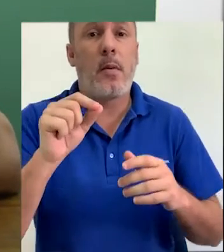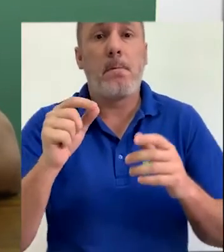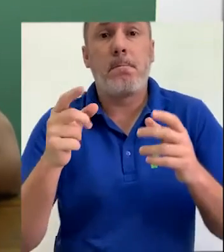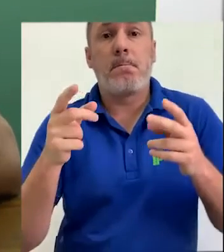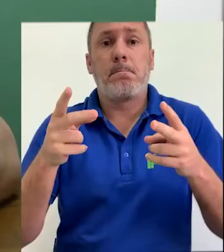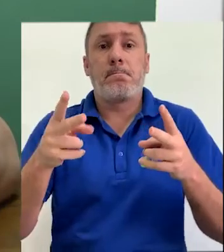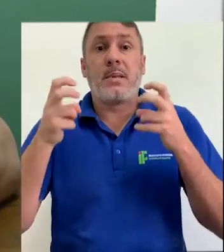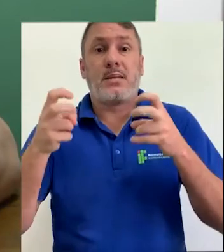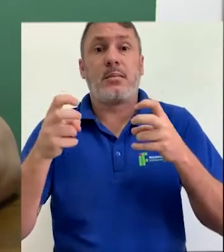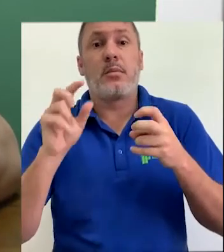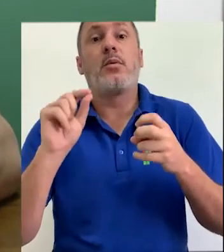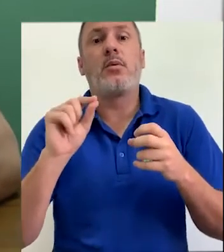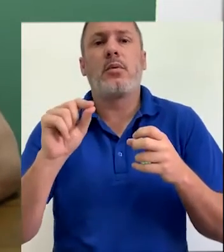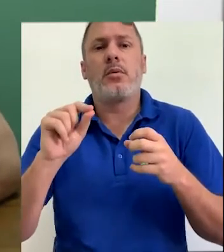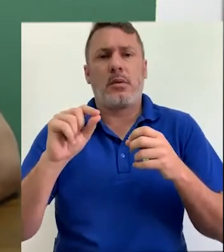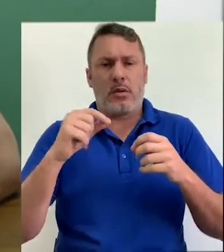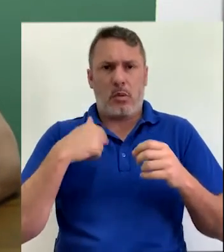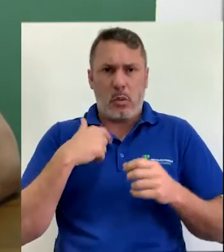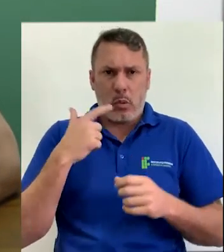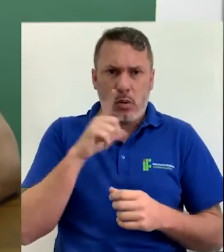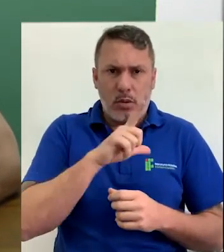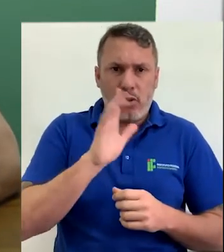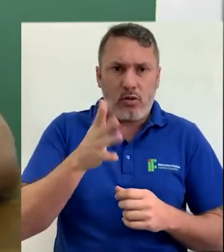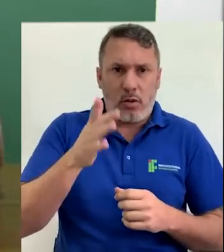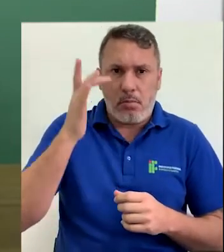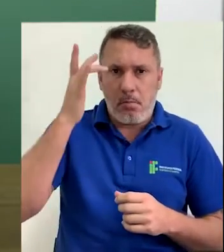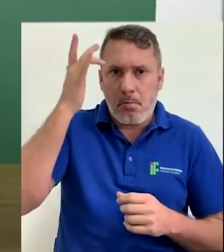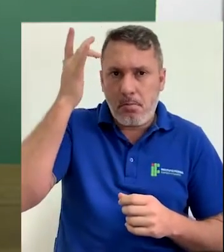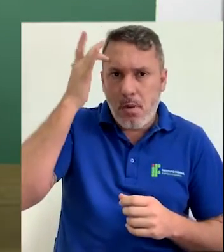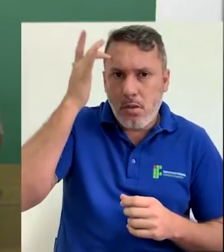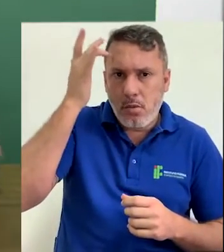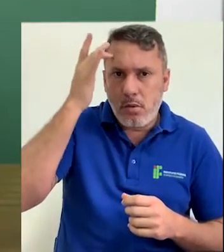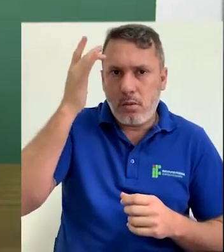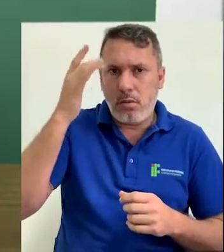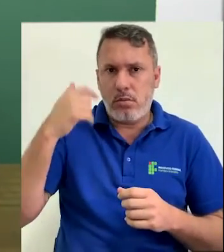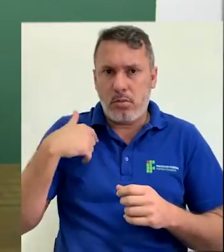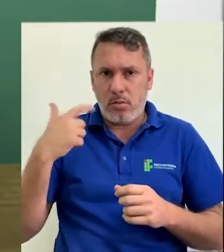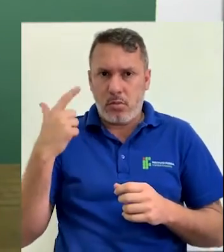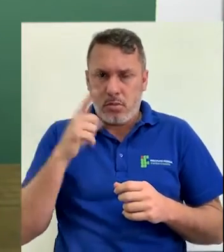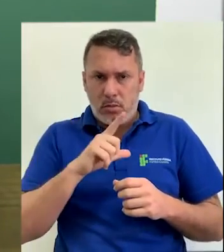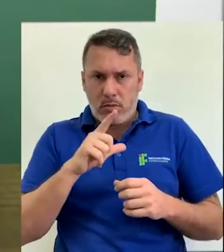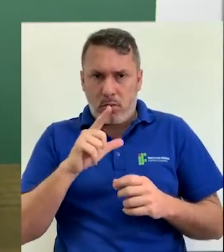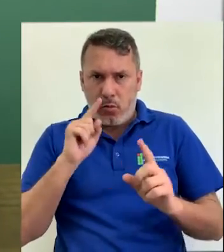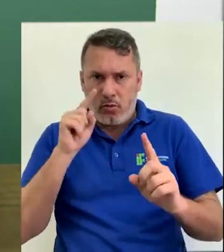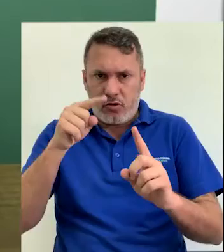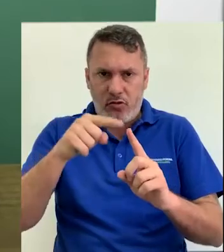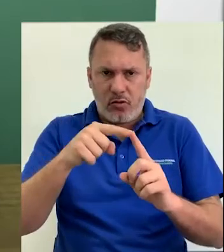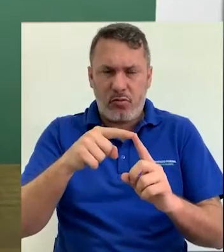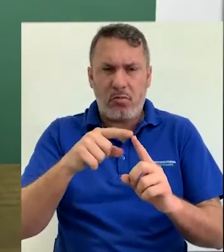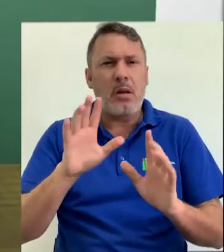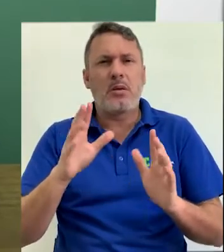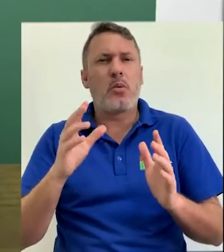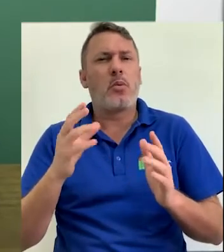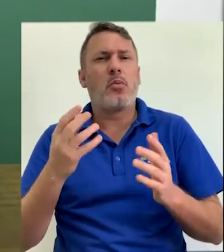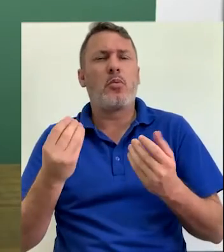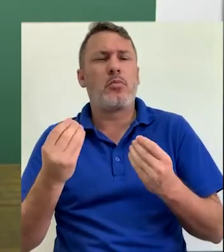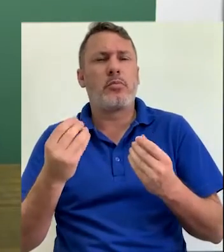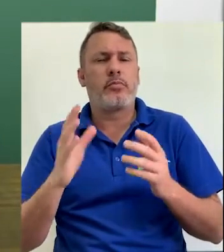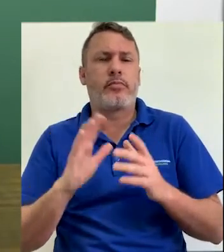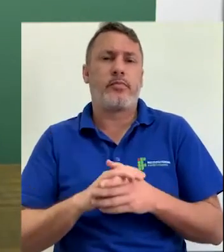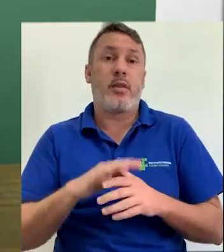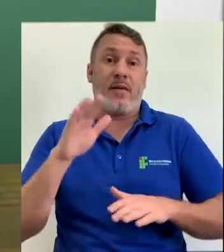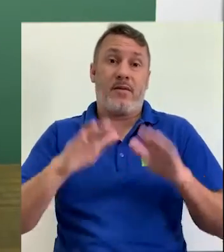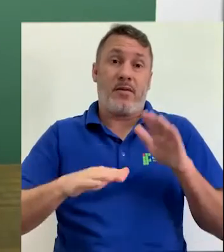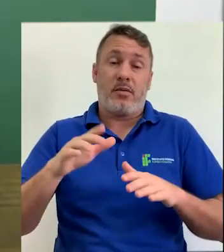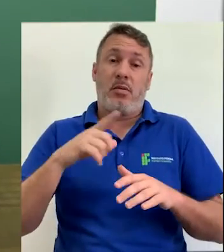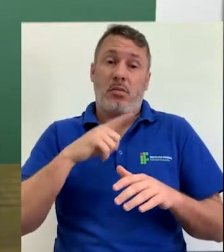de maturidade que eu gostaria de ter atingido. Como assim? Explica melhor. De